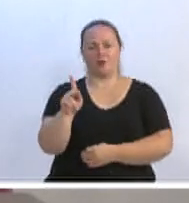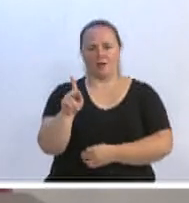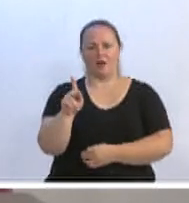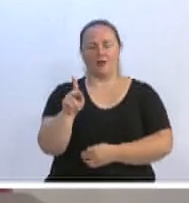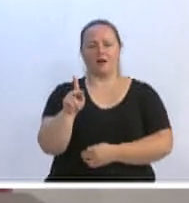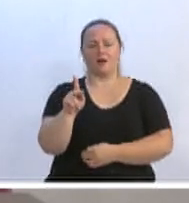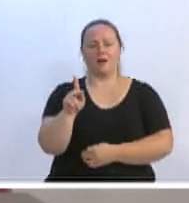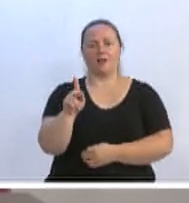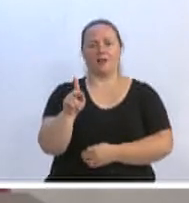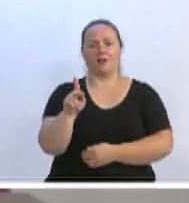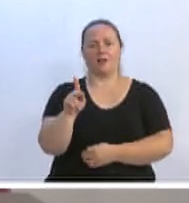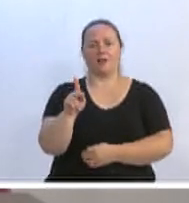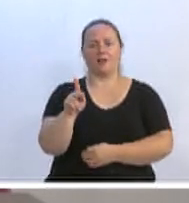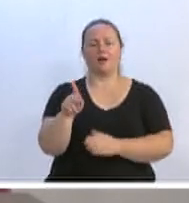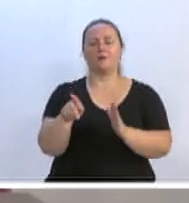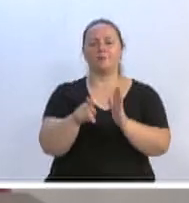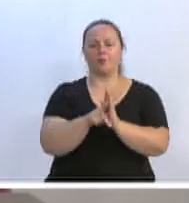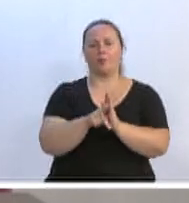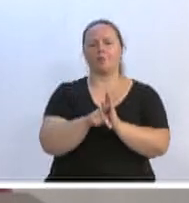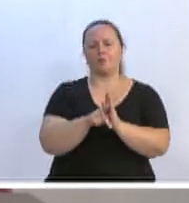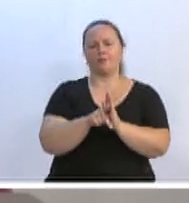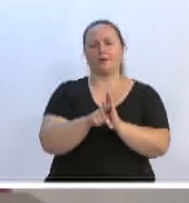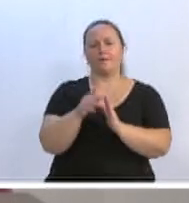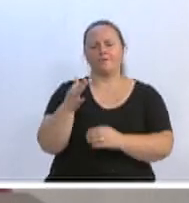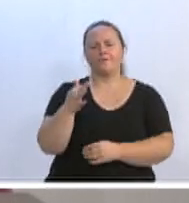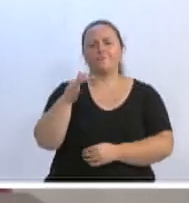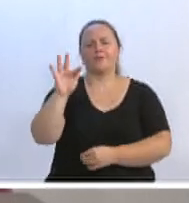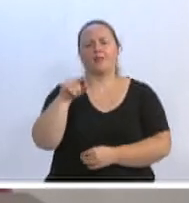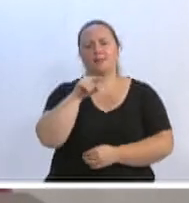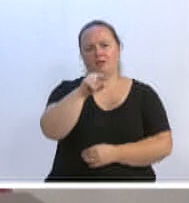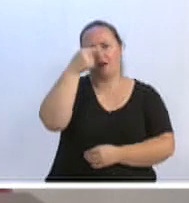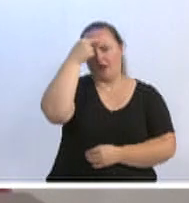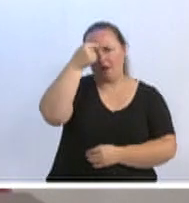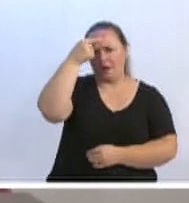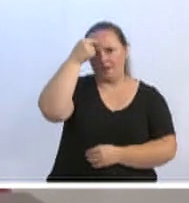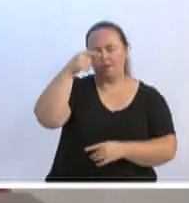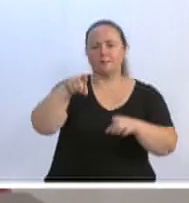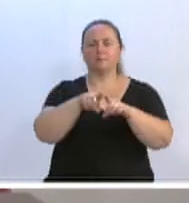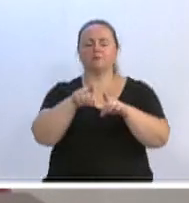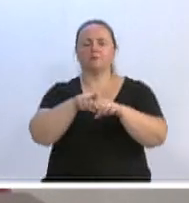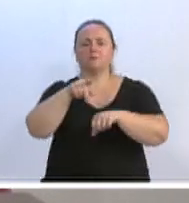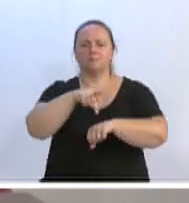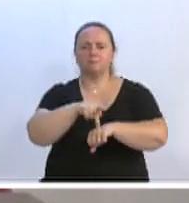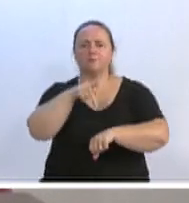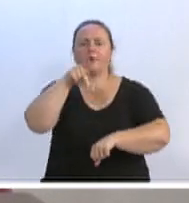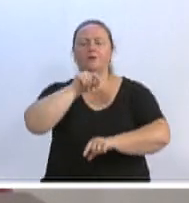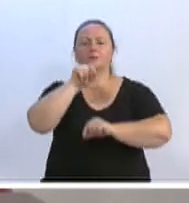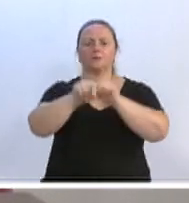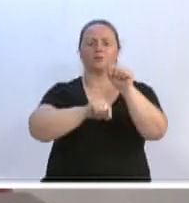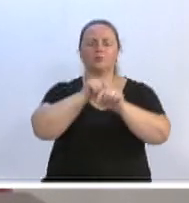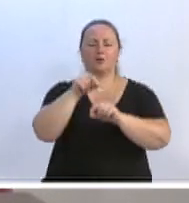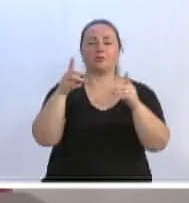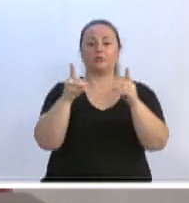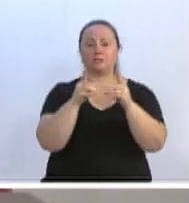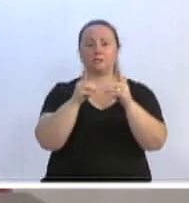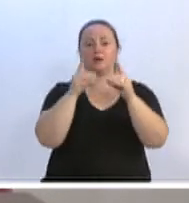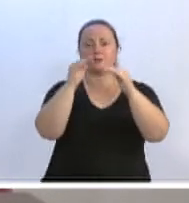Universidade Federal do Estado do Espírito Santo, pós-graduado em didática do ensino